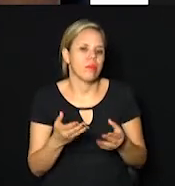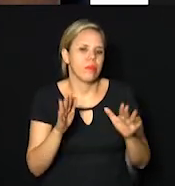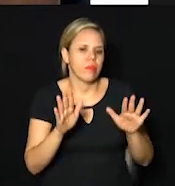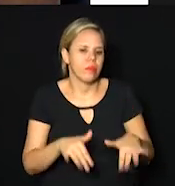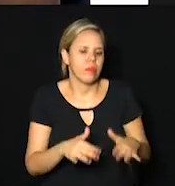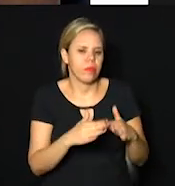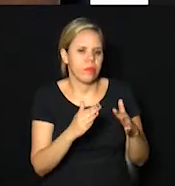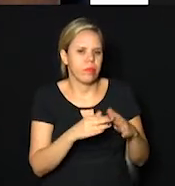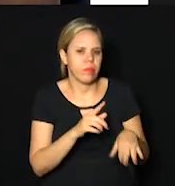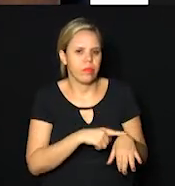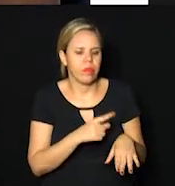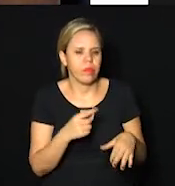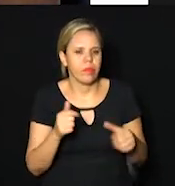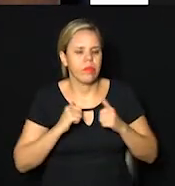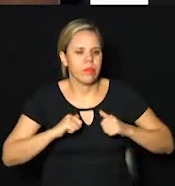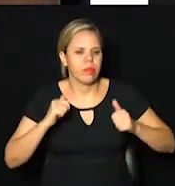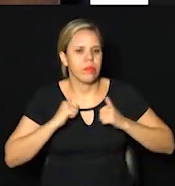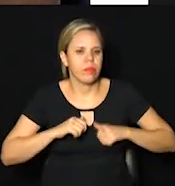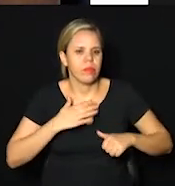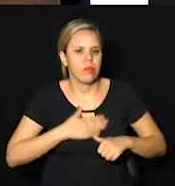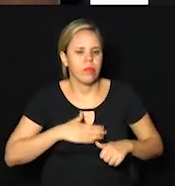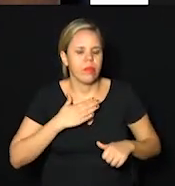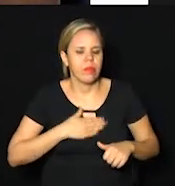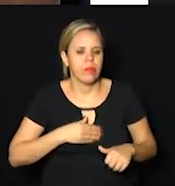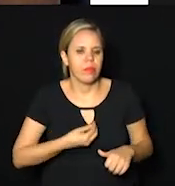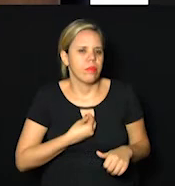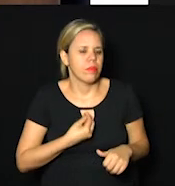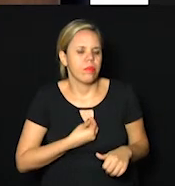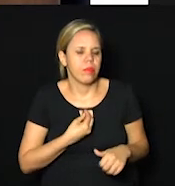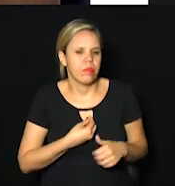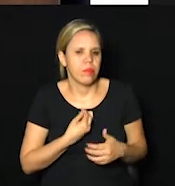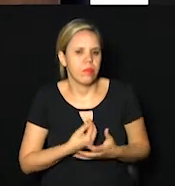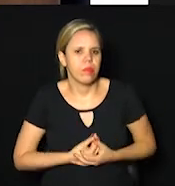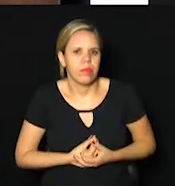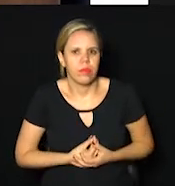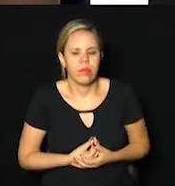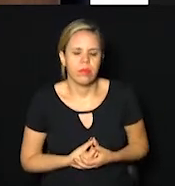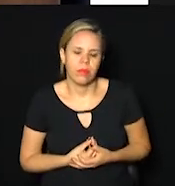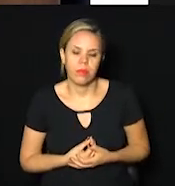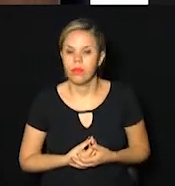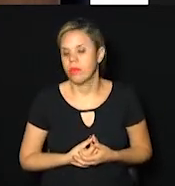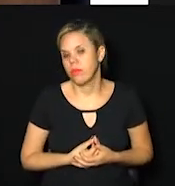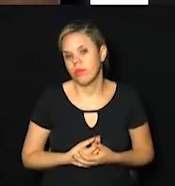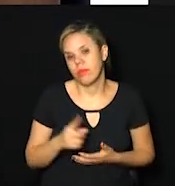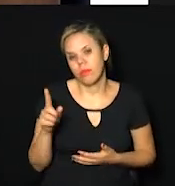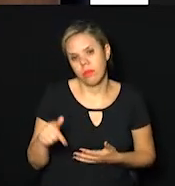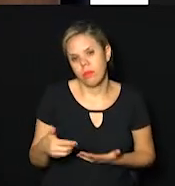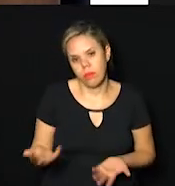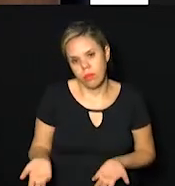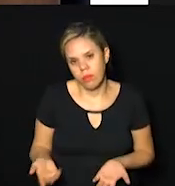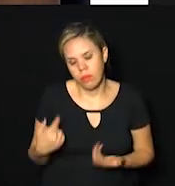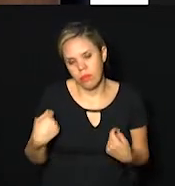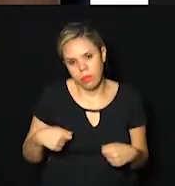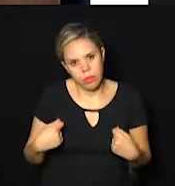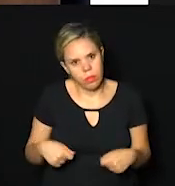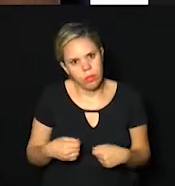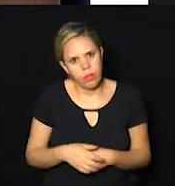mais tempo, de se divertir, de ter uma vida mais tranquila. É isso, gente. Eu preciso